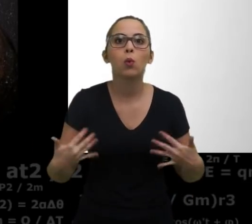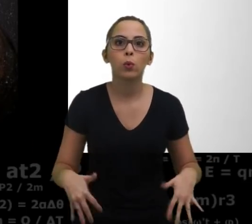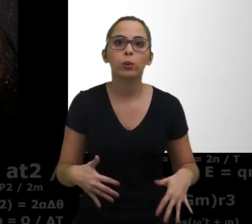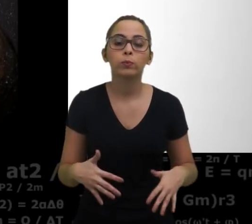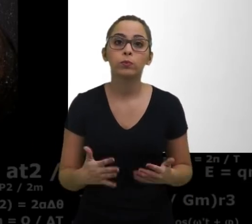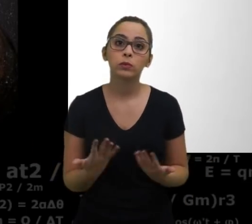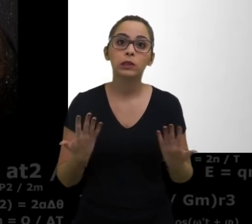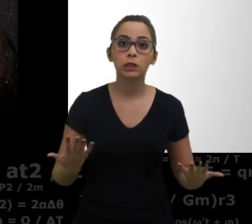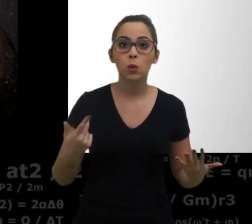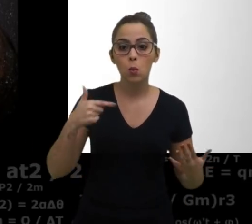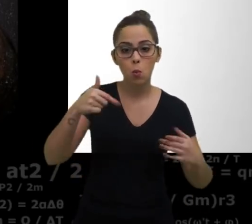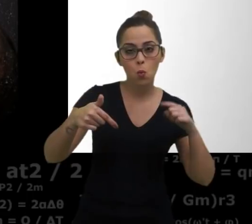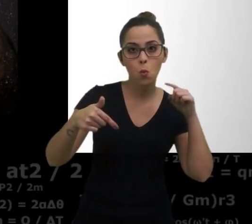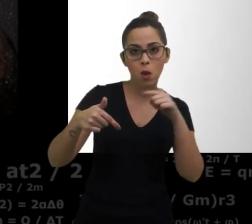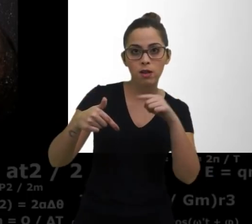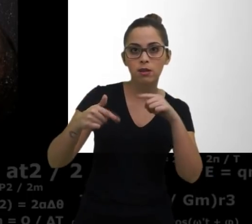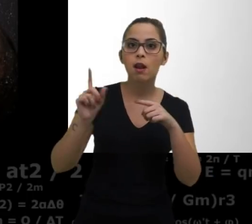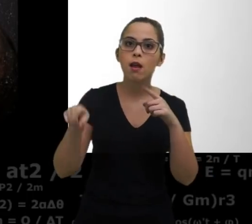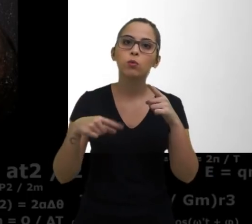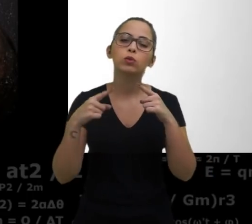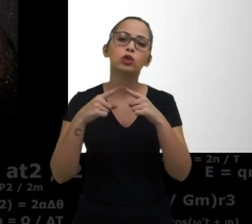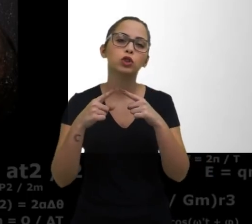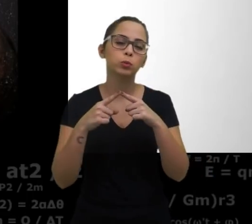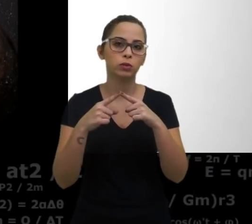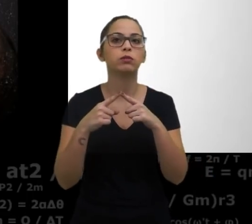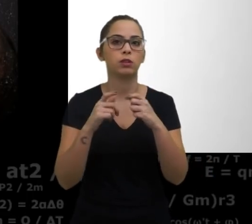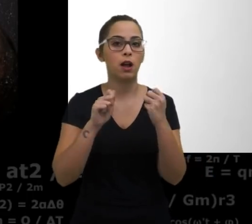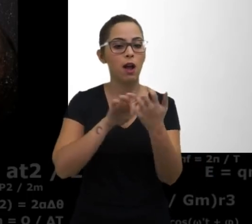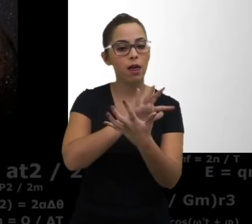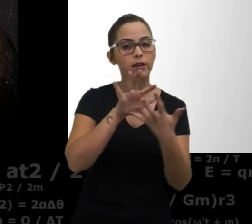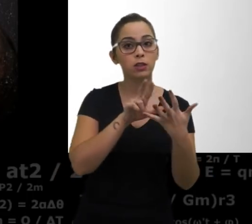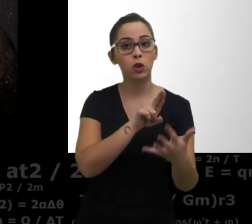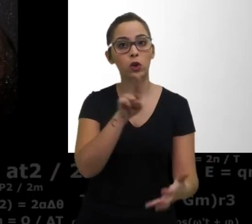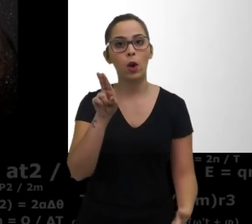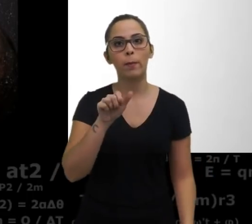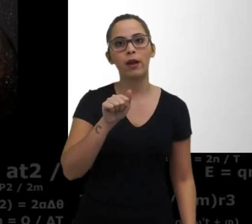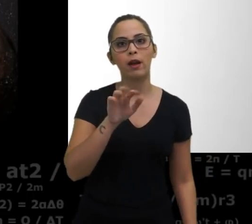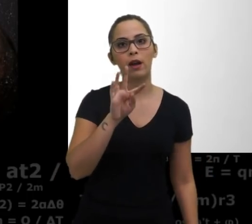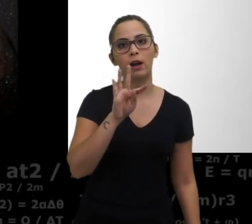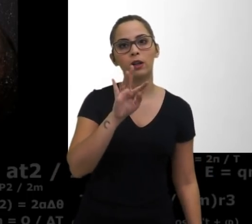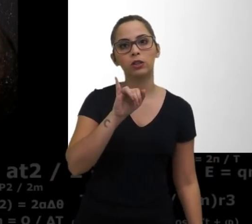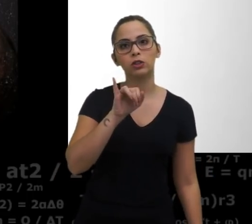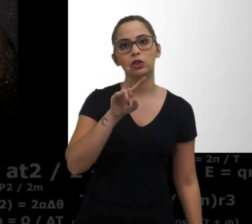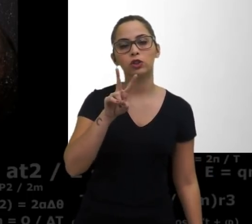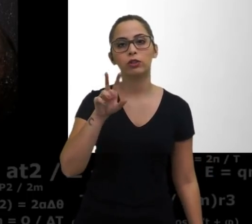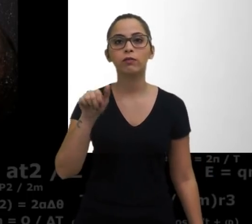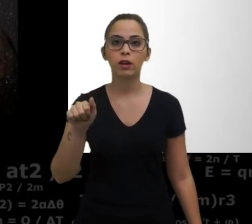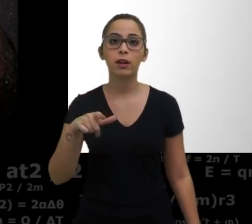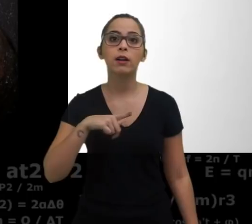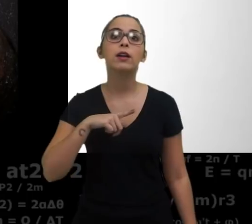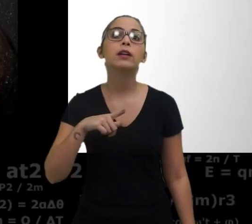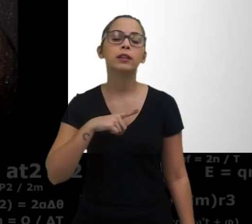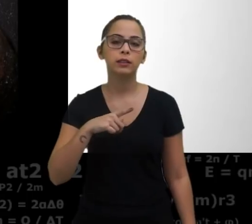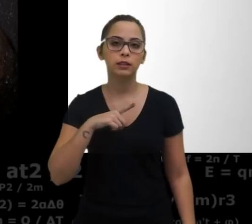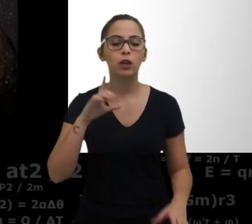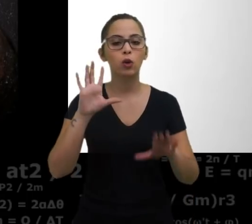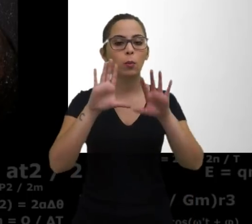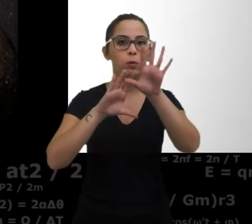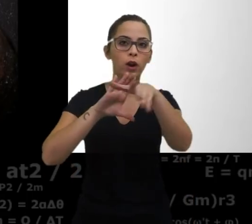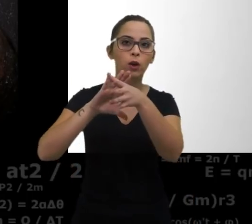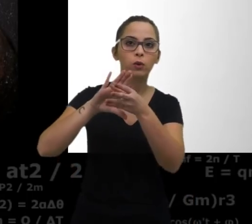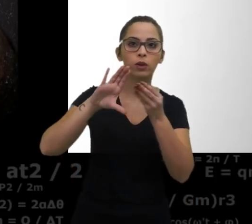consumir hidrogênio, hélio e poeira cósmica. Hidrogênio e hélio são os dois elementos mais comuns do